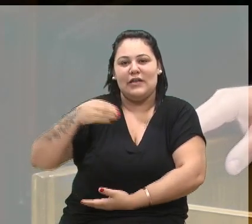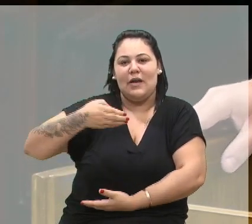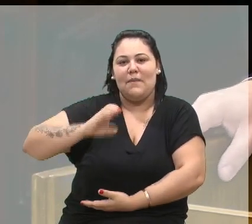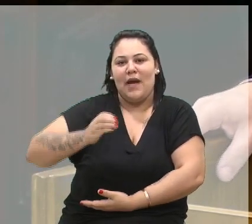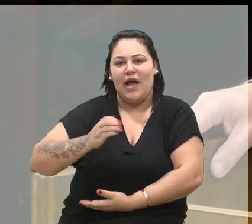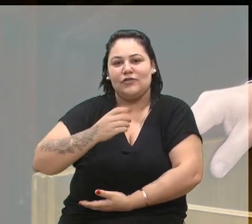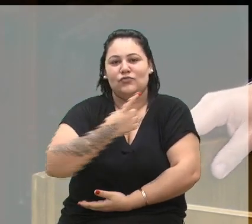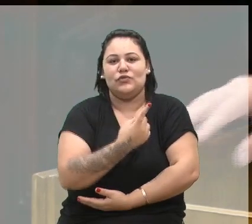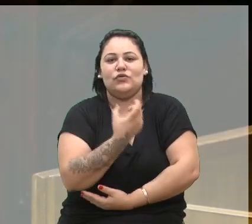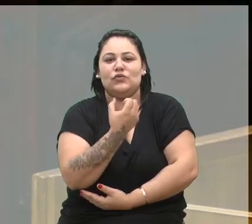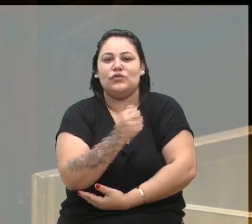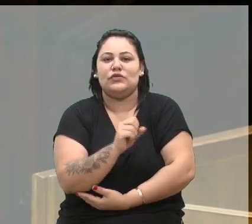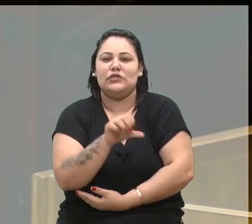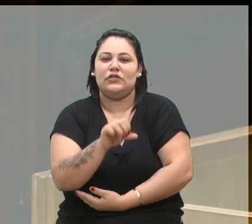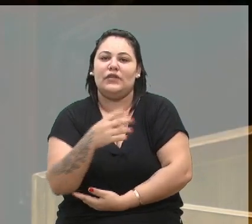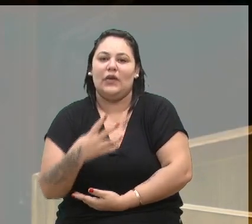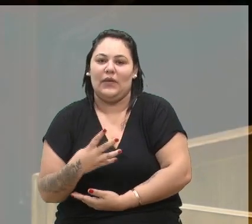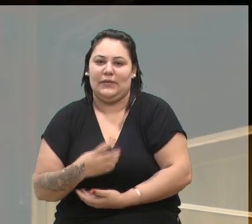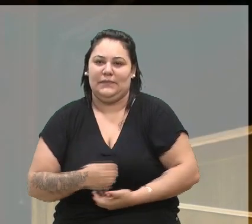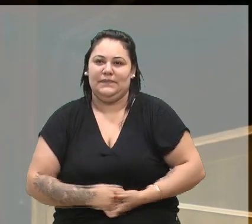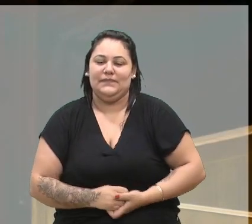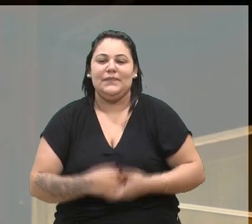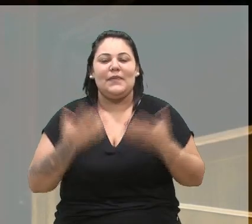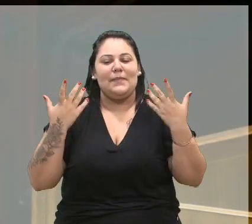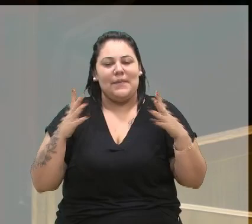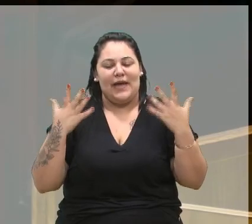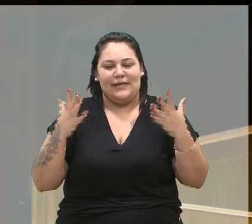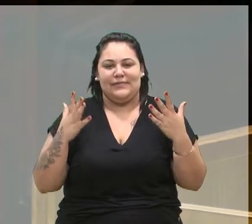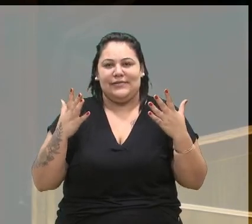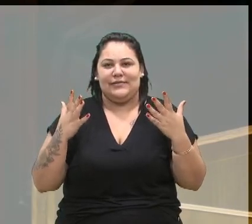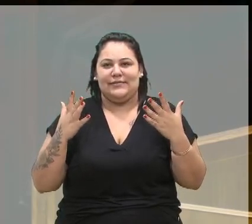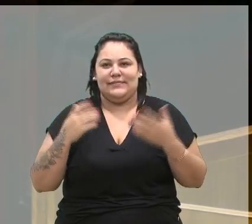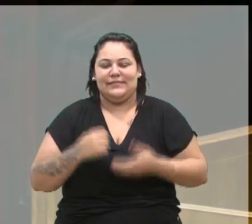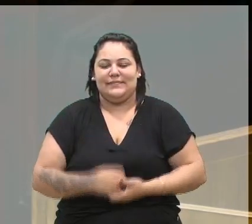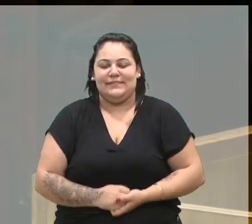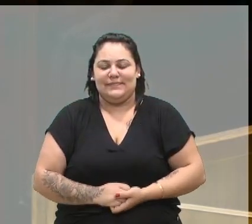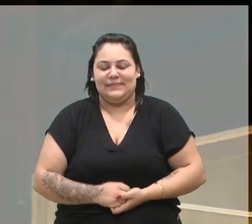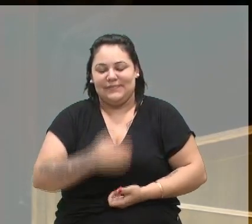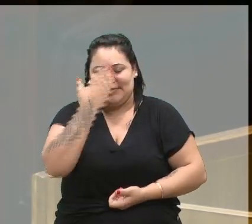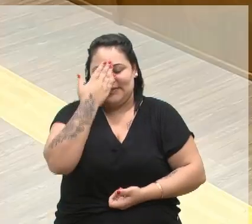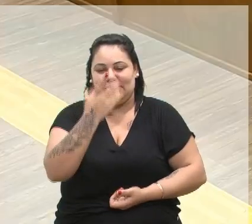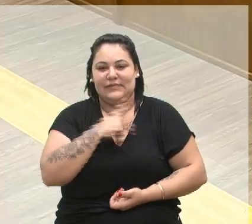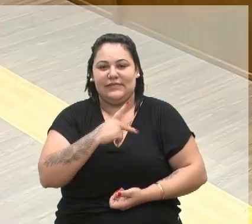de 1894. Parabéns, Supremo Conselho. Obrigado, presidente.